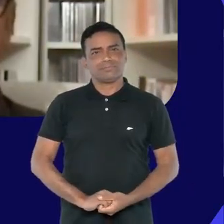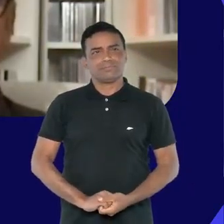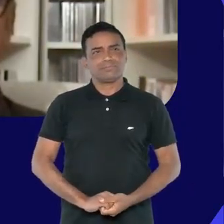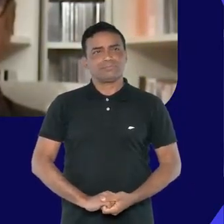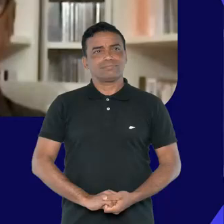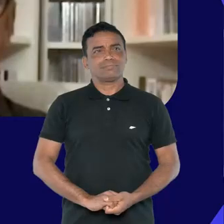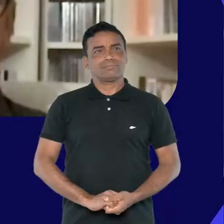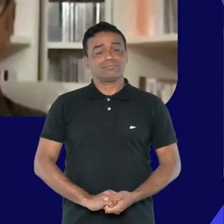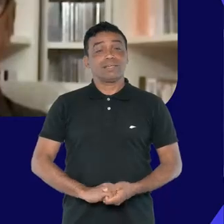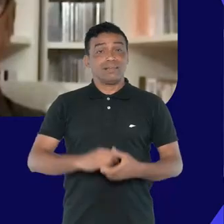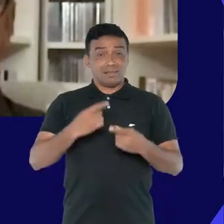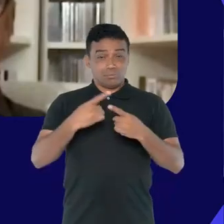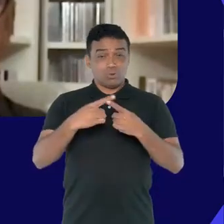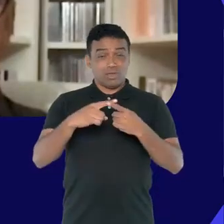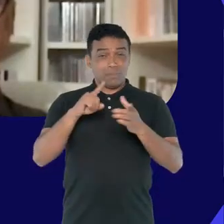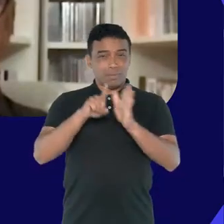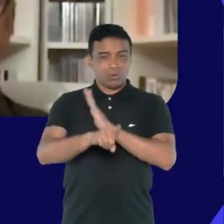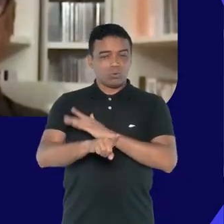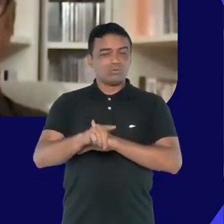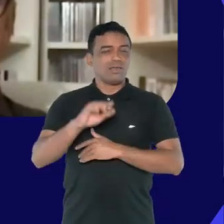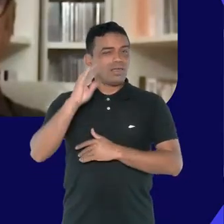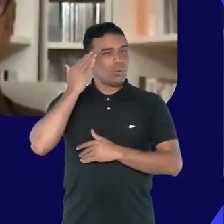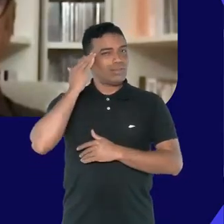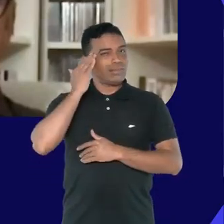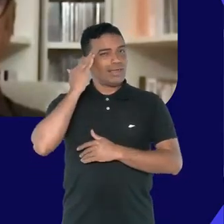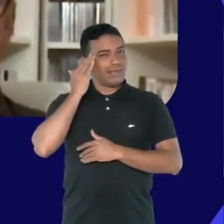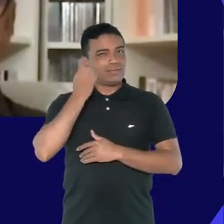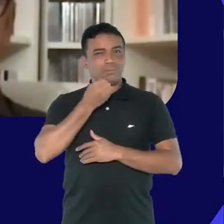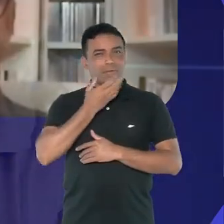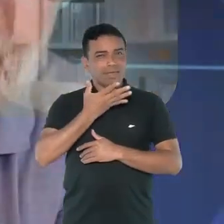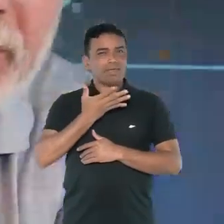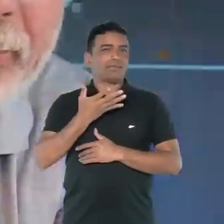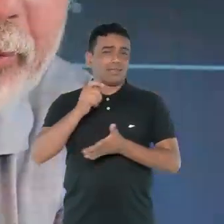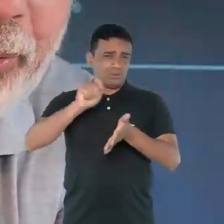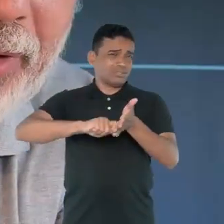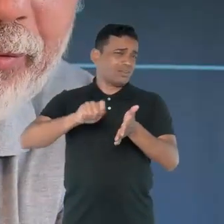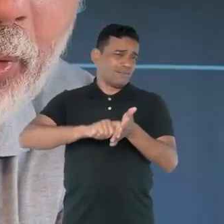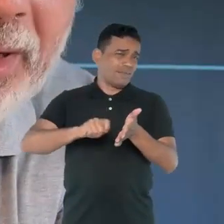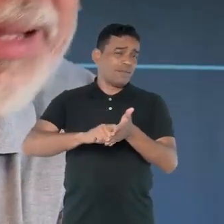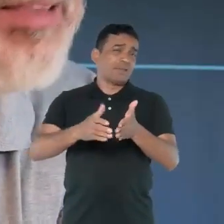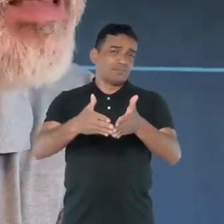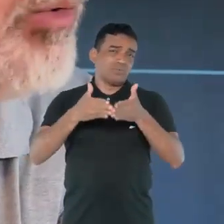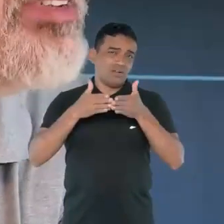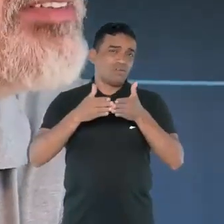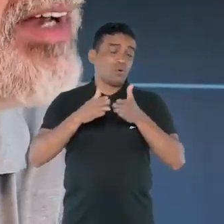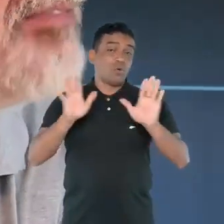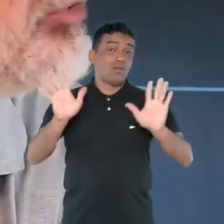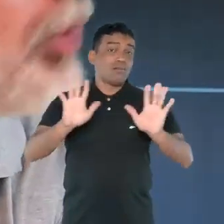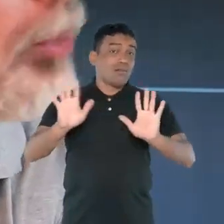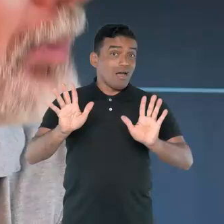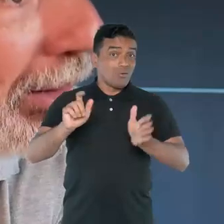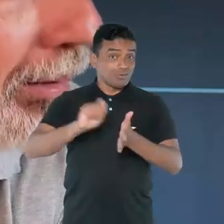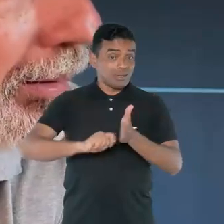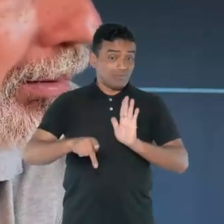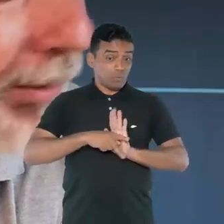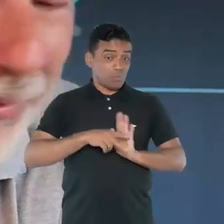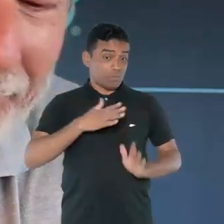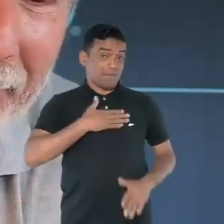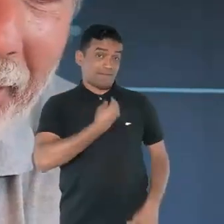porque há uma pergunta aqui, eu entendo bem que tenha de escrever sobre alguma coisa, mas por favor, não escreva sobre